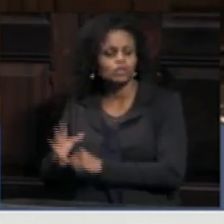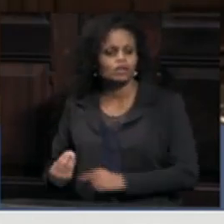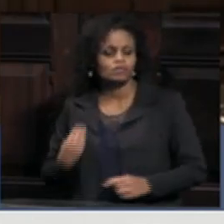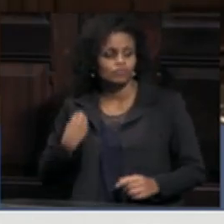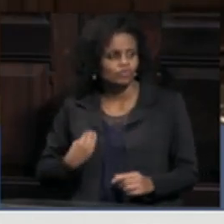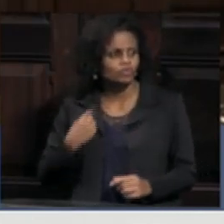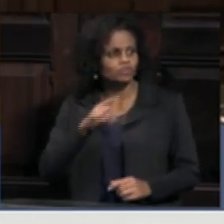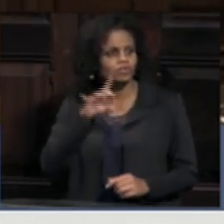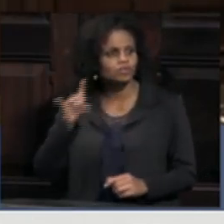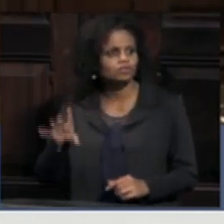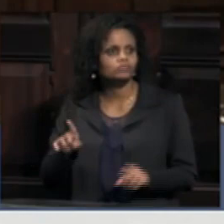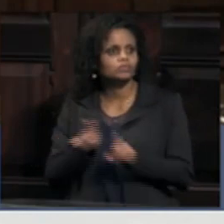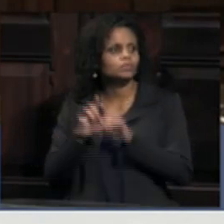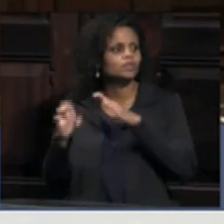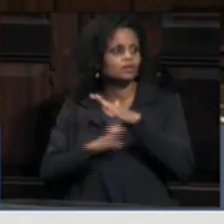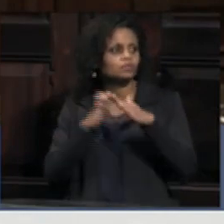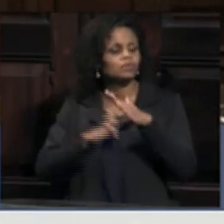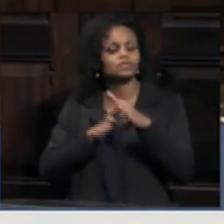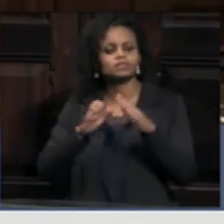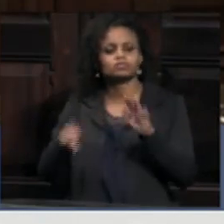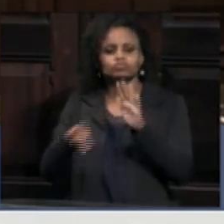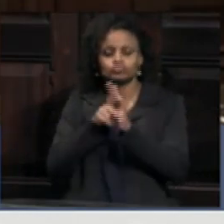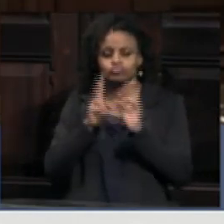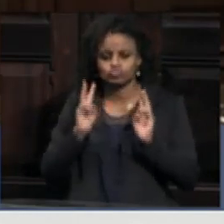pública e indivisível. Obrigado.